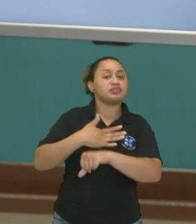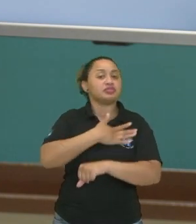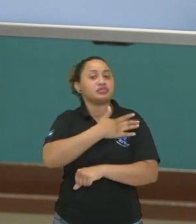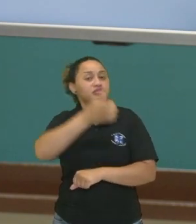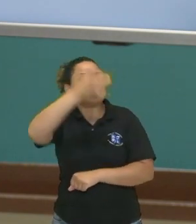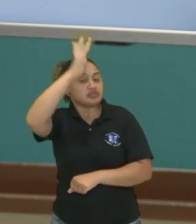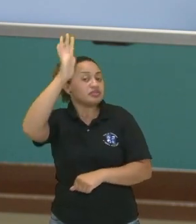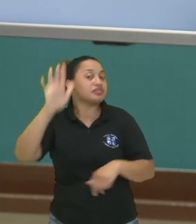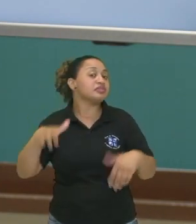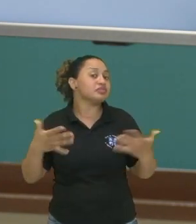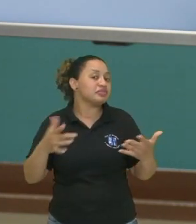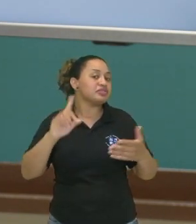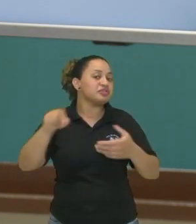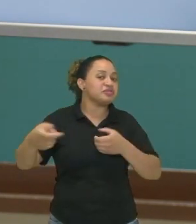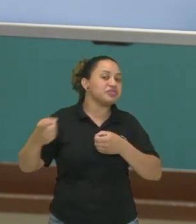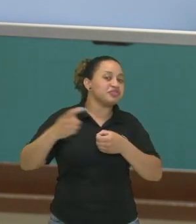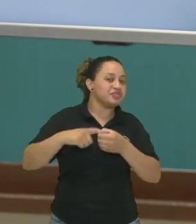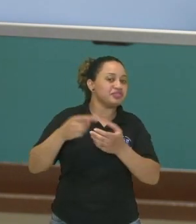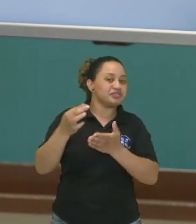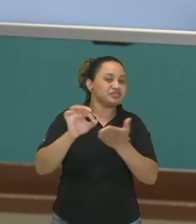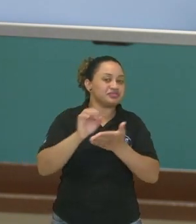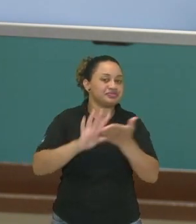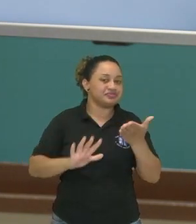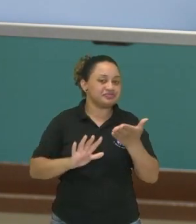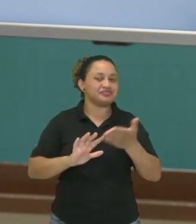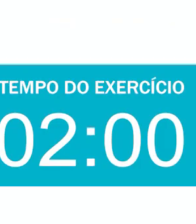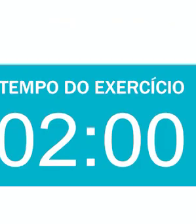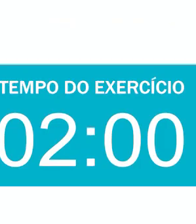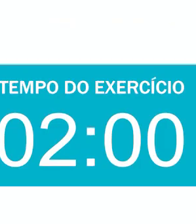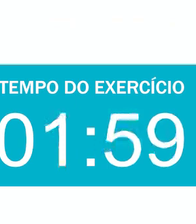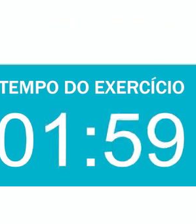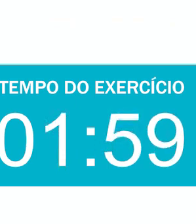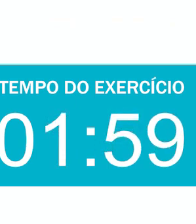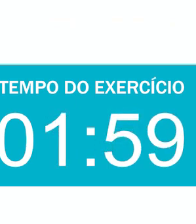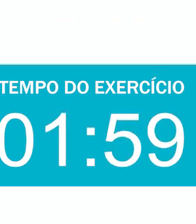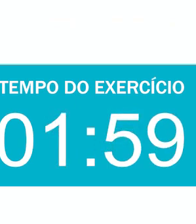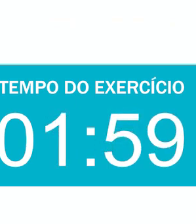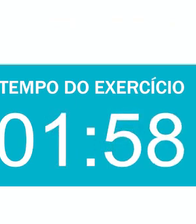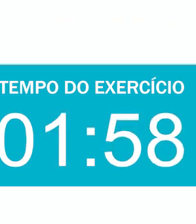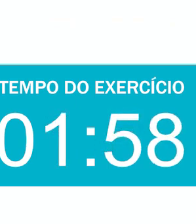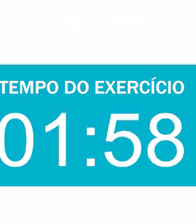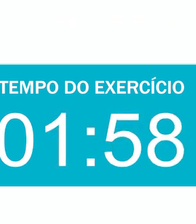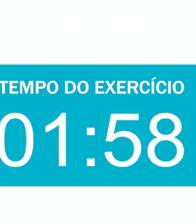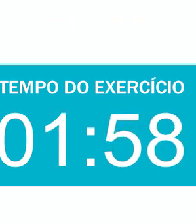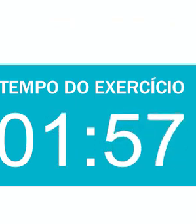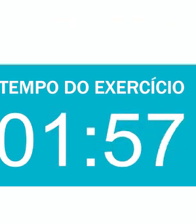exército romano? Daqui a pouquinho nós voltamos. Corrigimos junto?